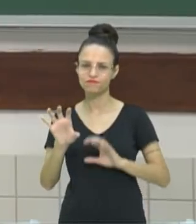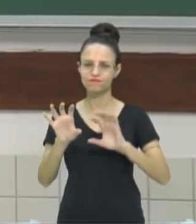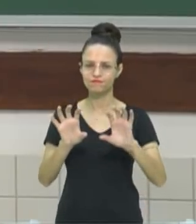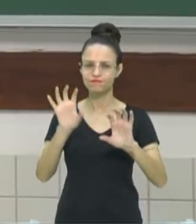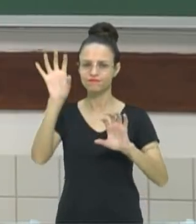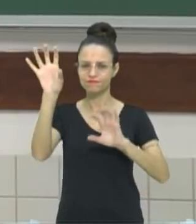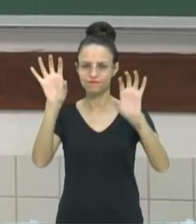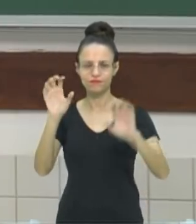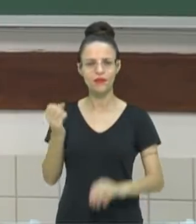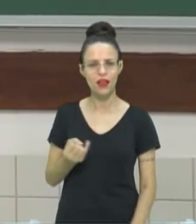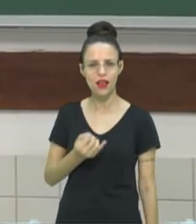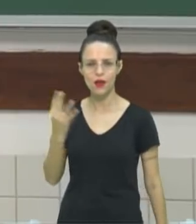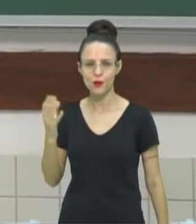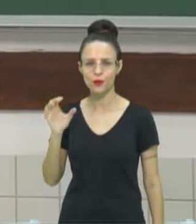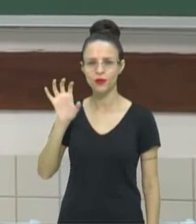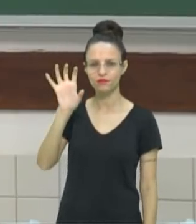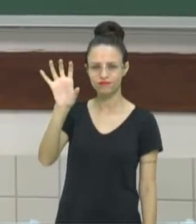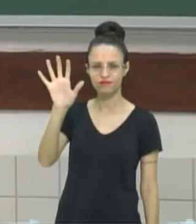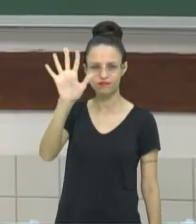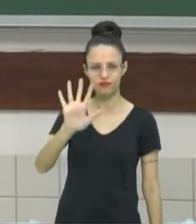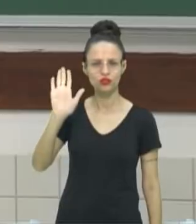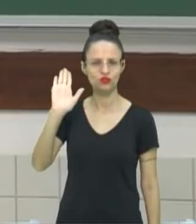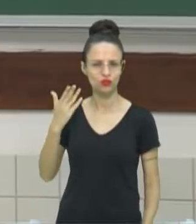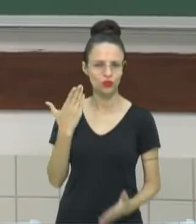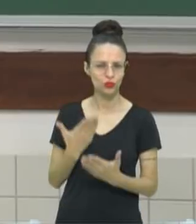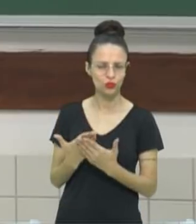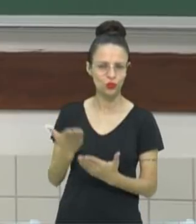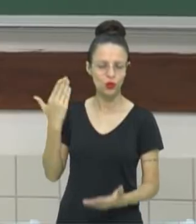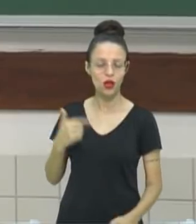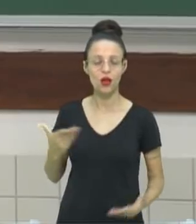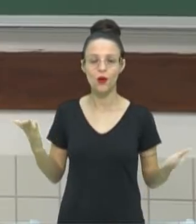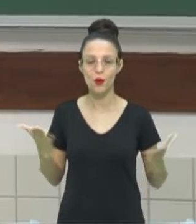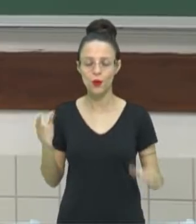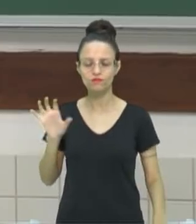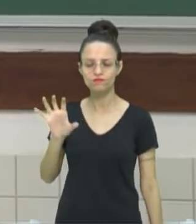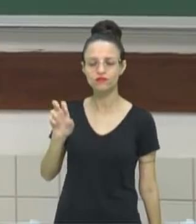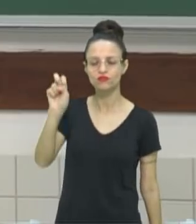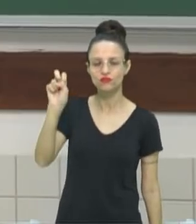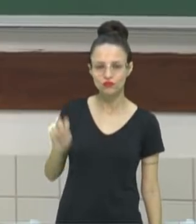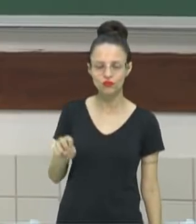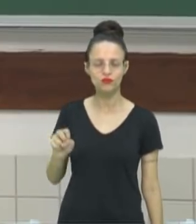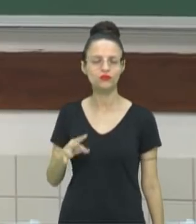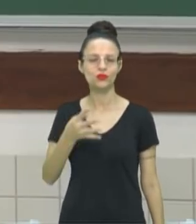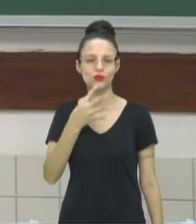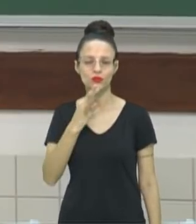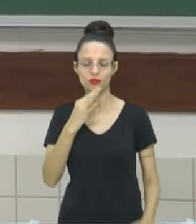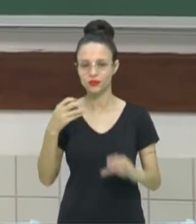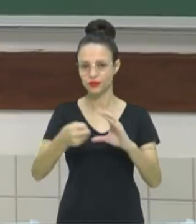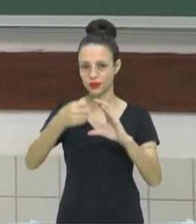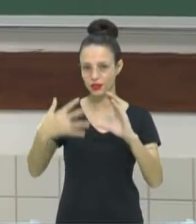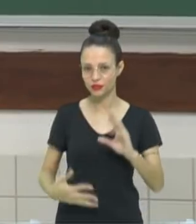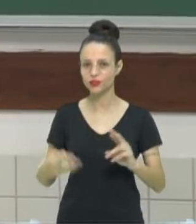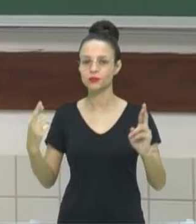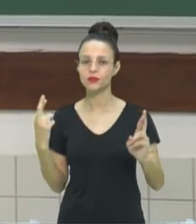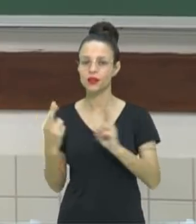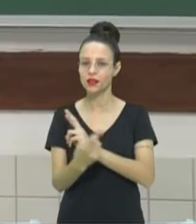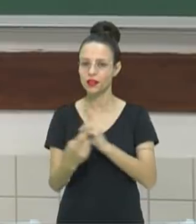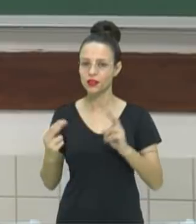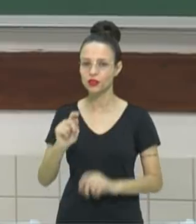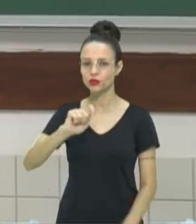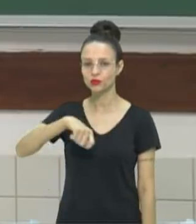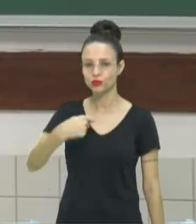estudado algumas regiões. Vamos falar da região sul, então, conhecer um pouco dessas características ali relacionadas aos